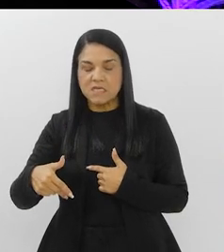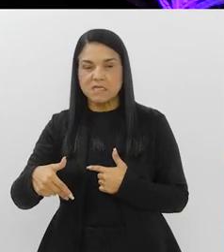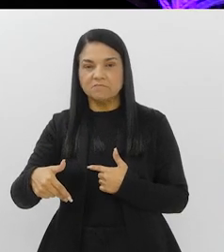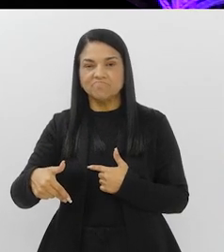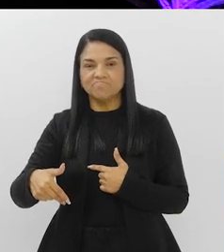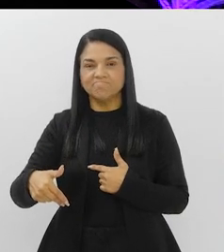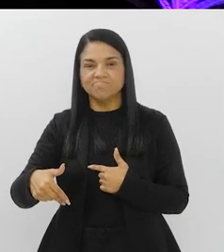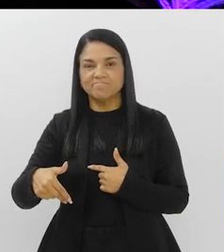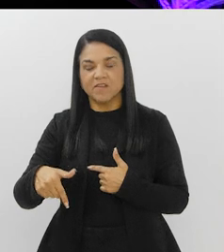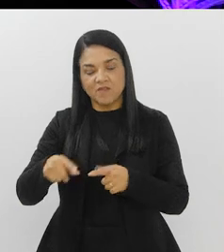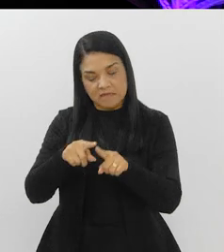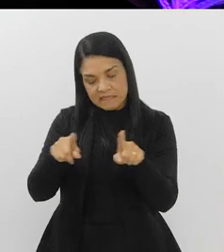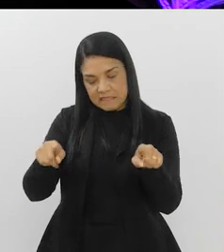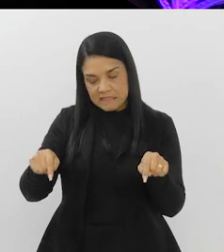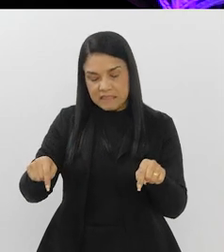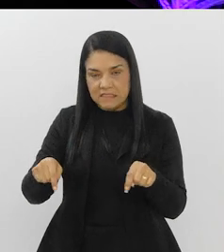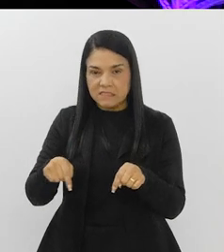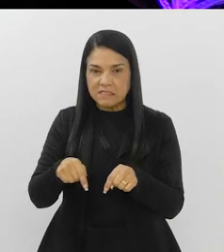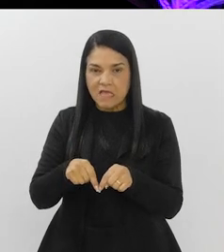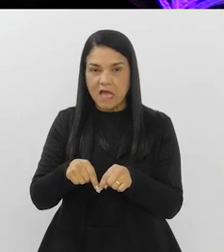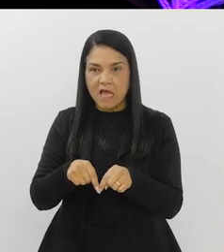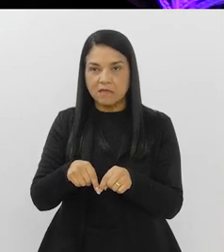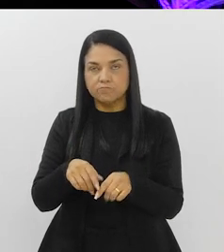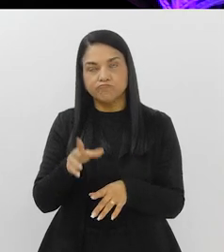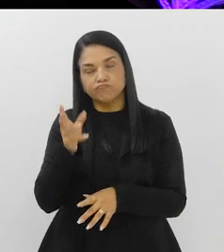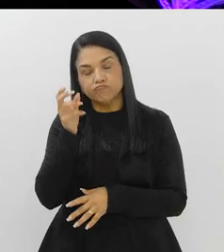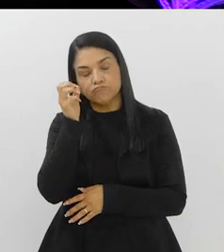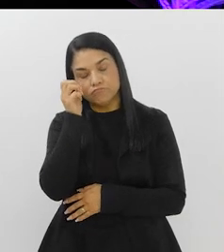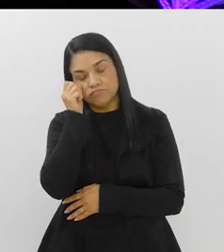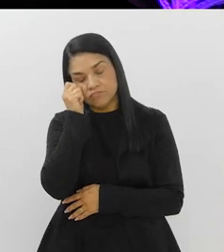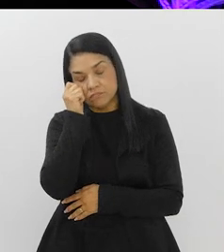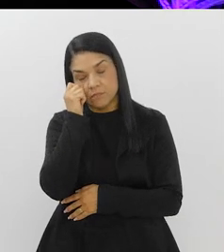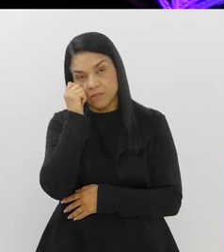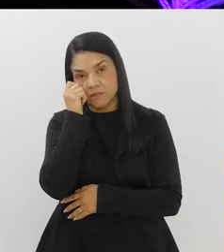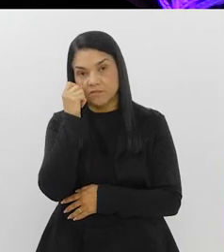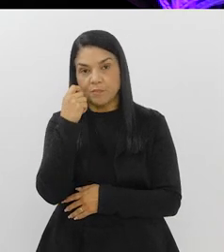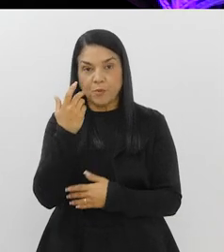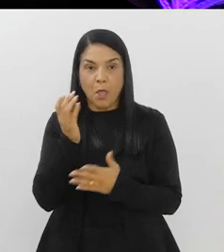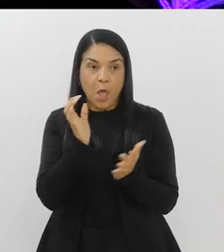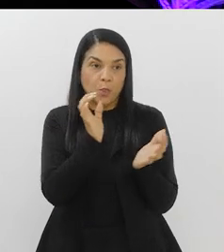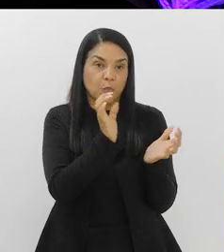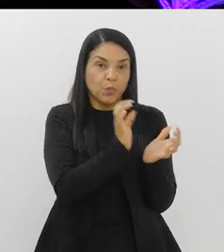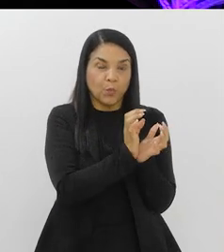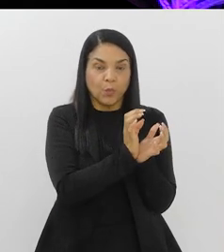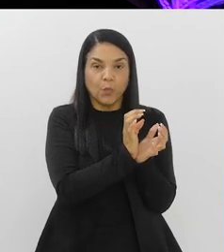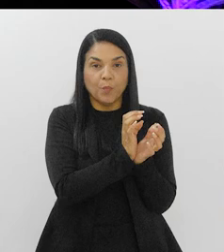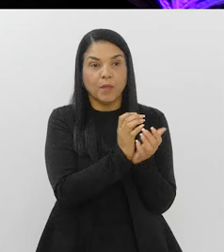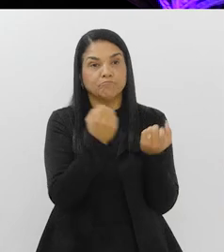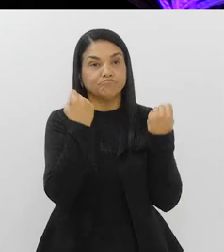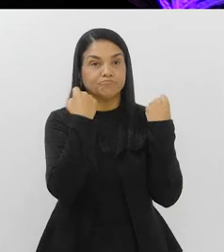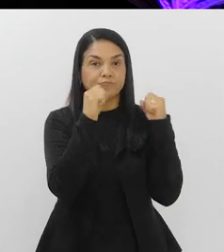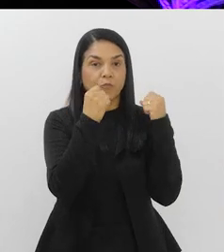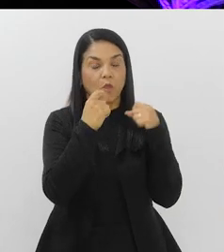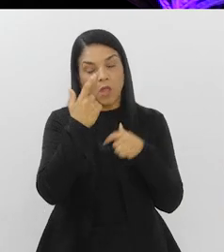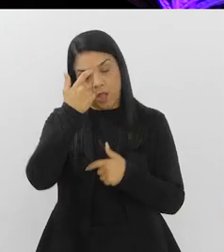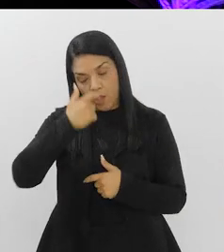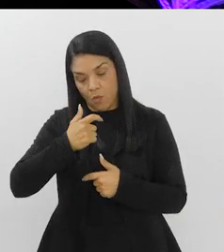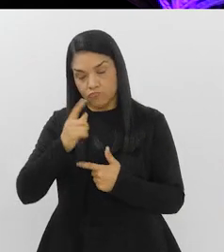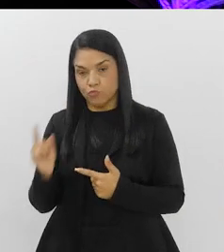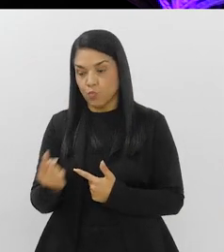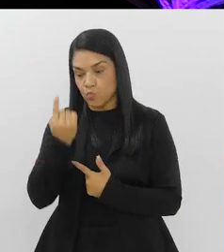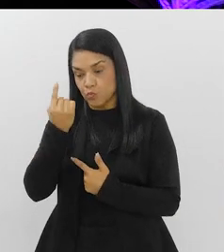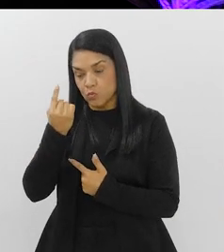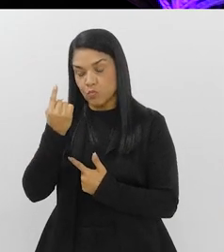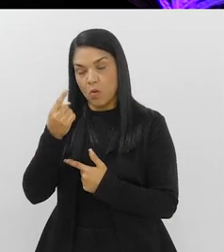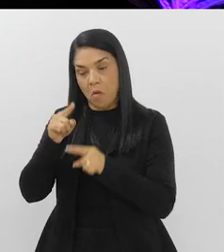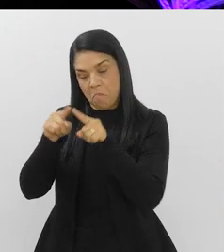ah você pode ir embora ou eu descia e ficava lá na sala meio que dormindo né porque tava todo mundo porque a turma inteira tava na na educação física